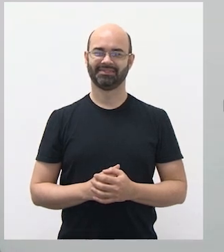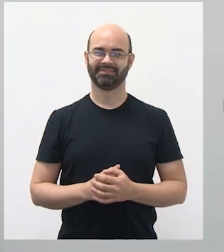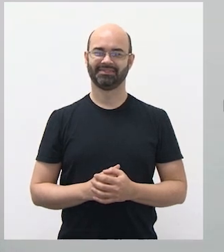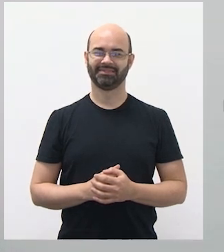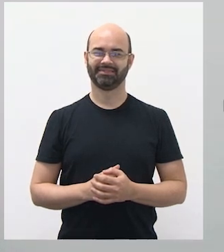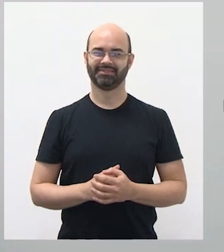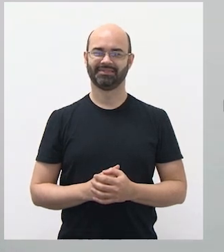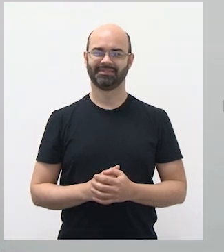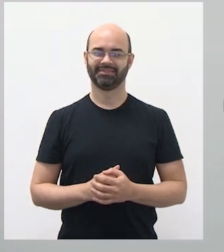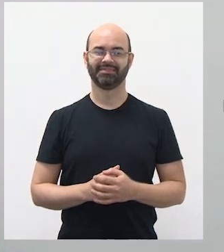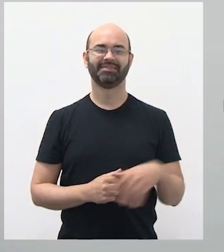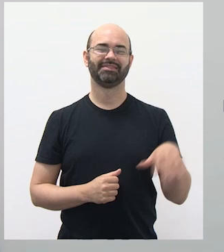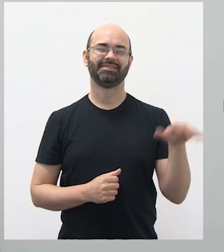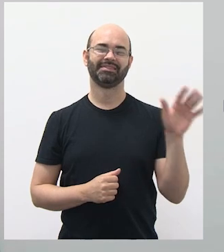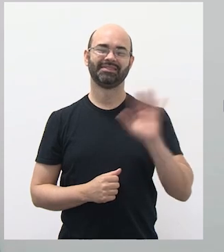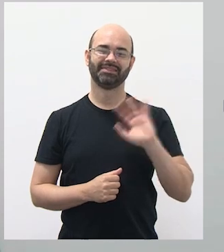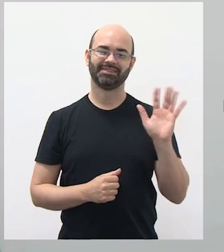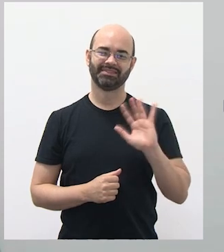Olá,